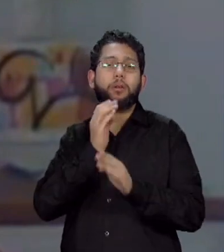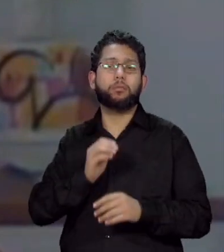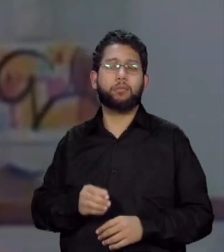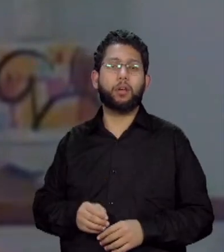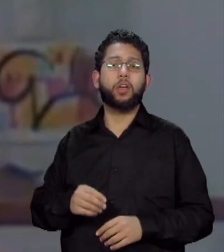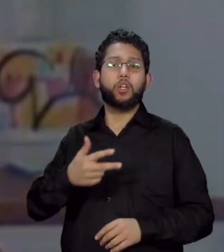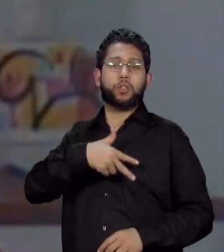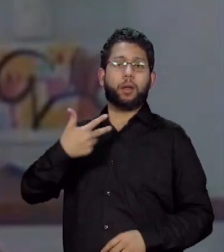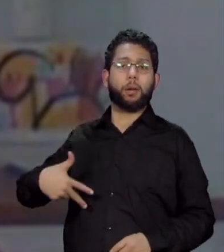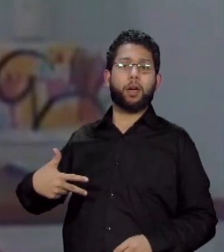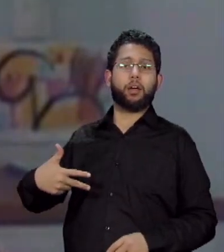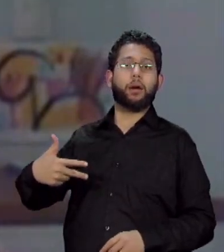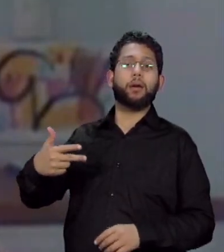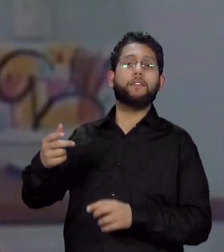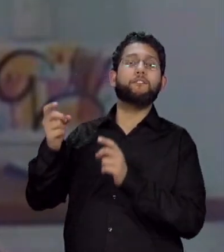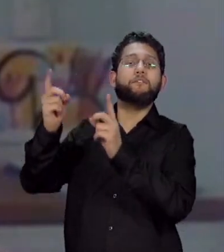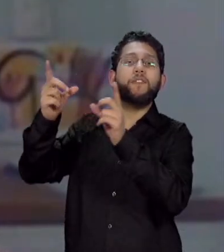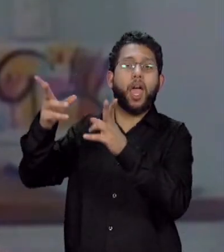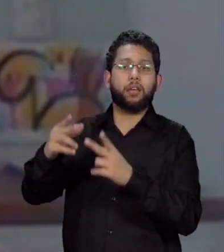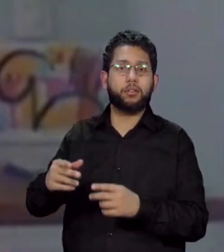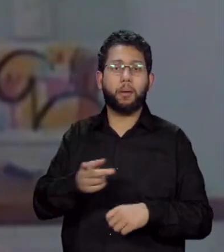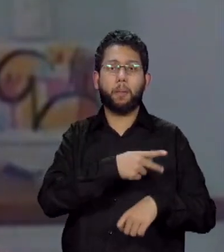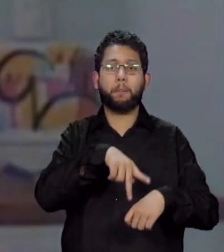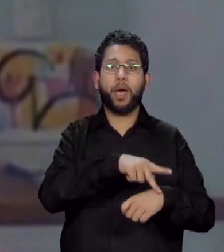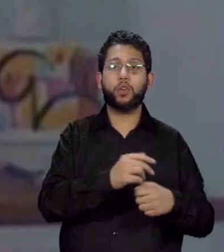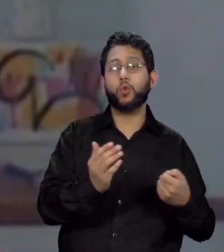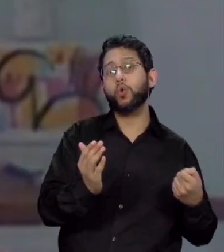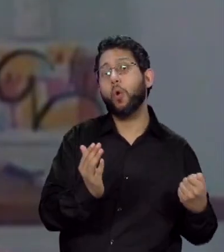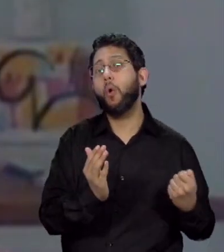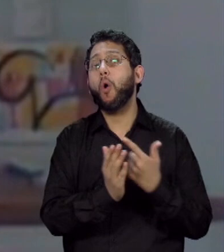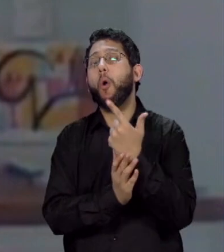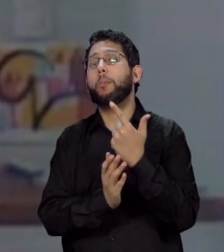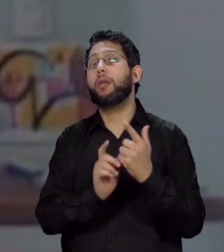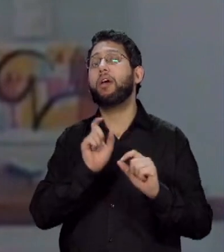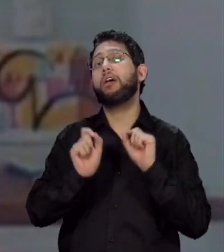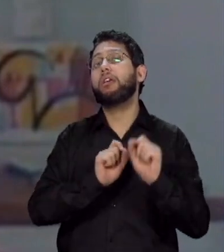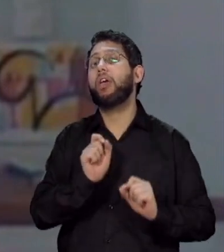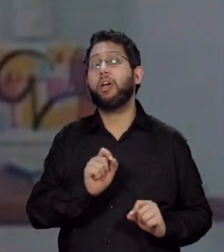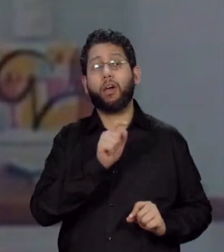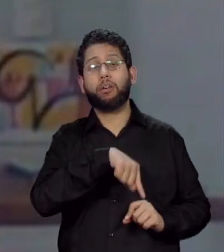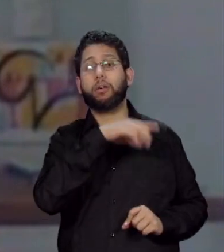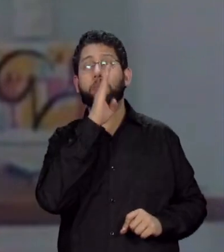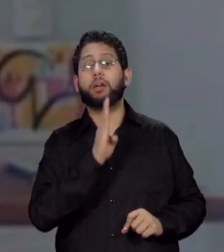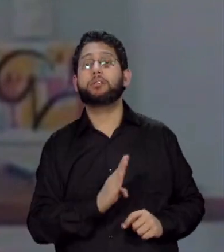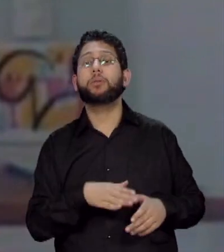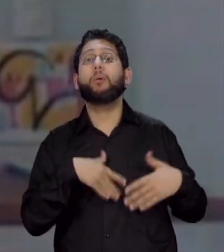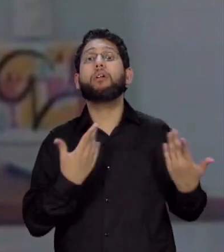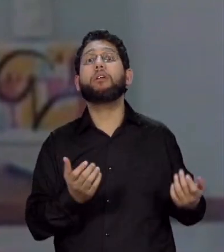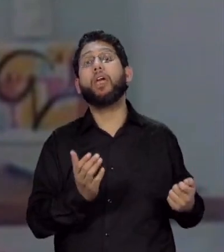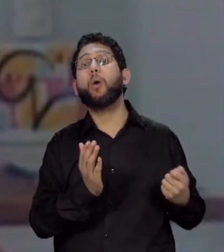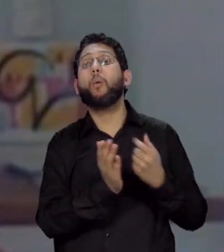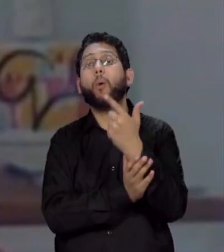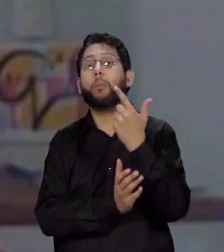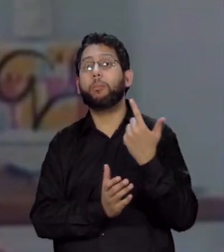séries televisivas dinamarquesas que passam nos canais brasileiros ou nas plataformas de